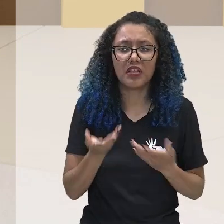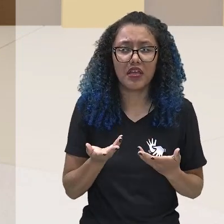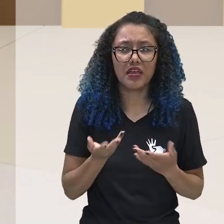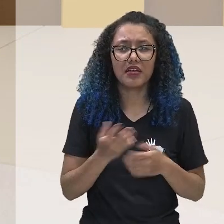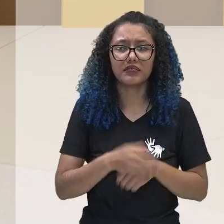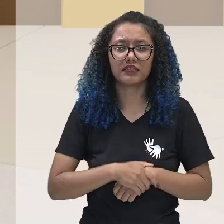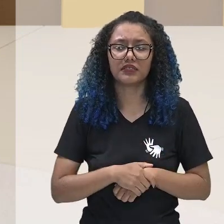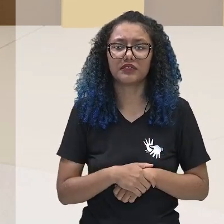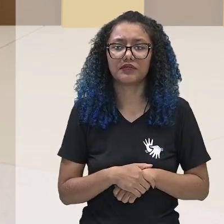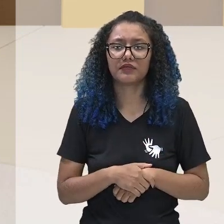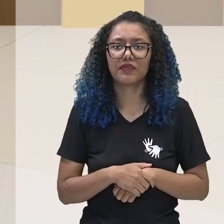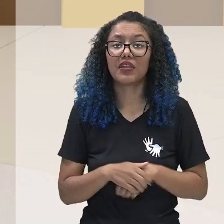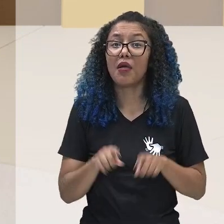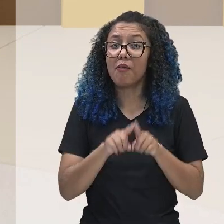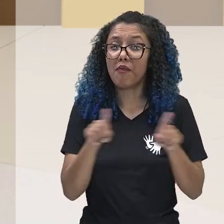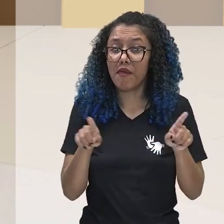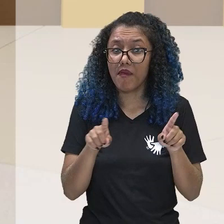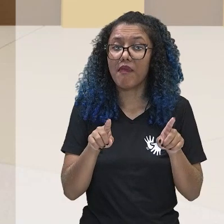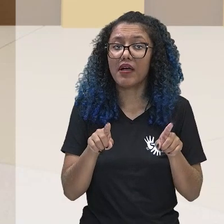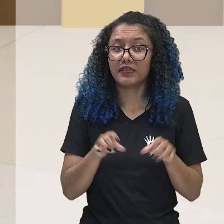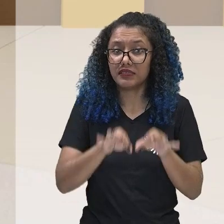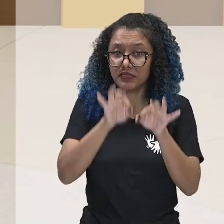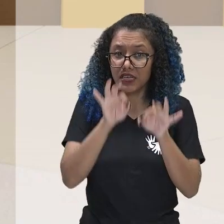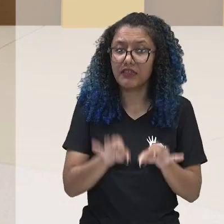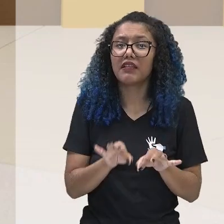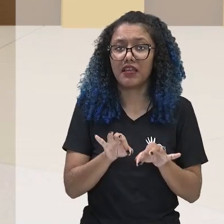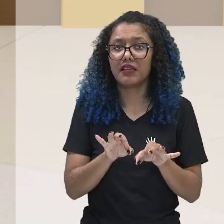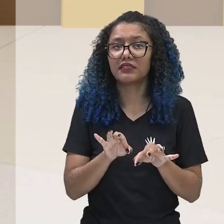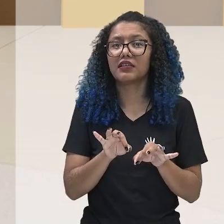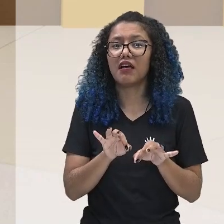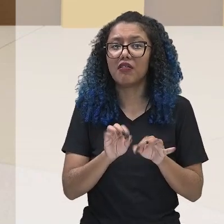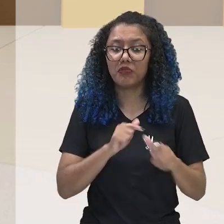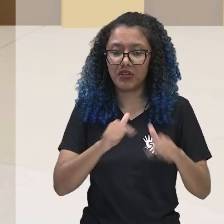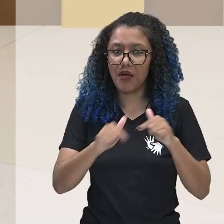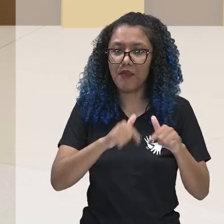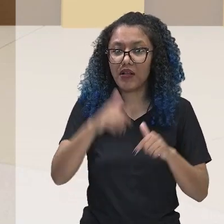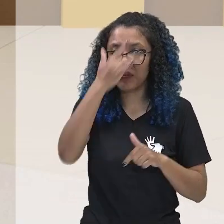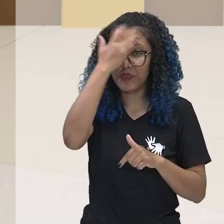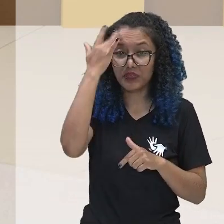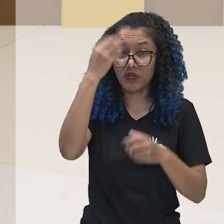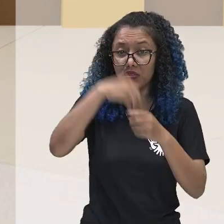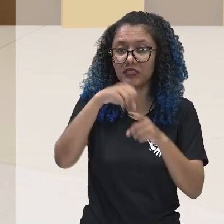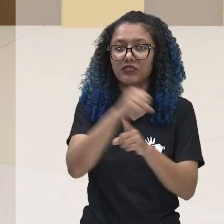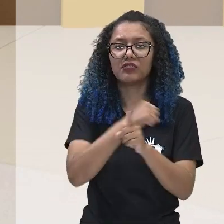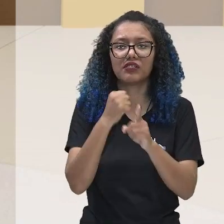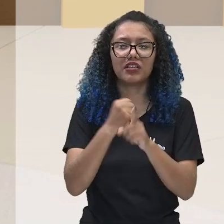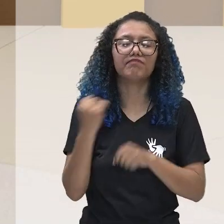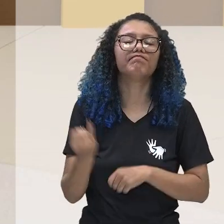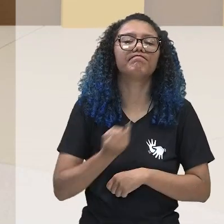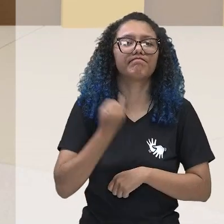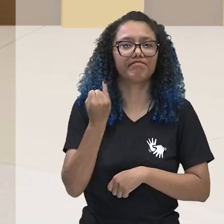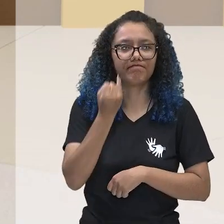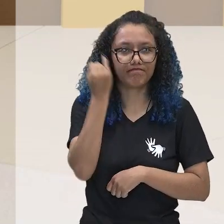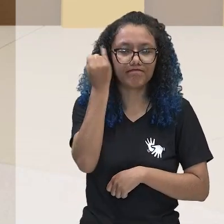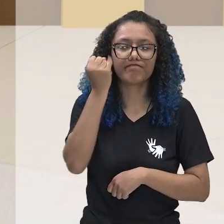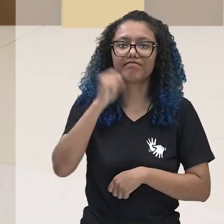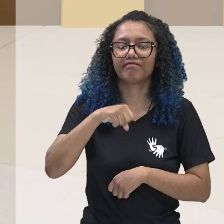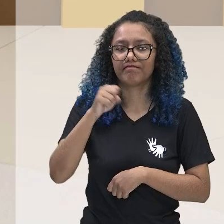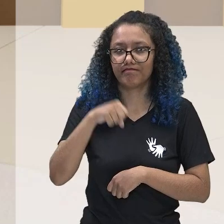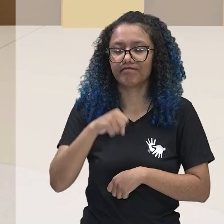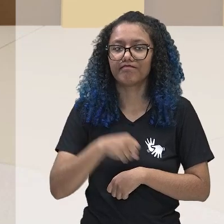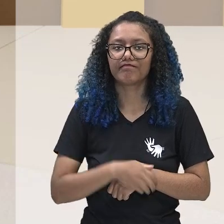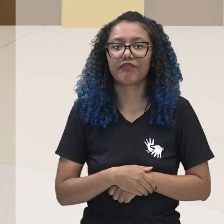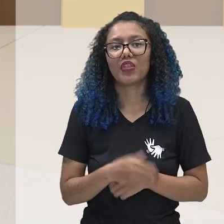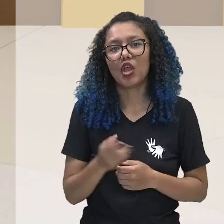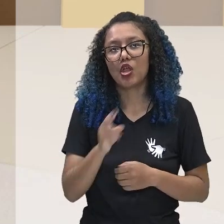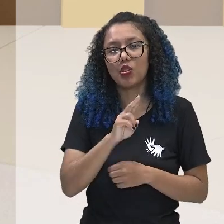muito provavelmente fez algo muito significativo dentro da sociedade. Tá bom? São aí são conhecidos como